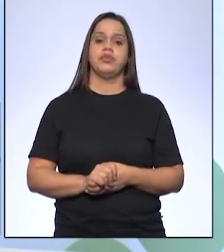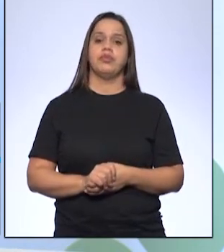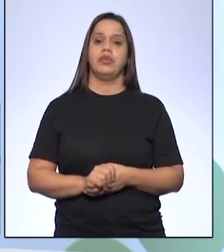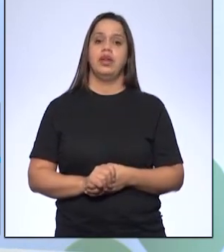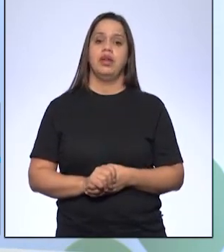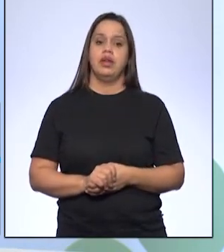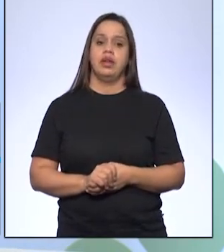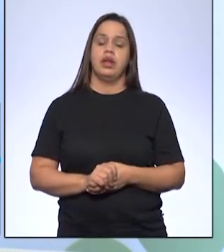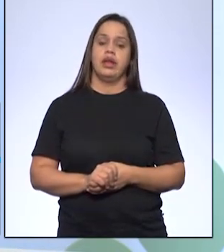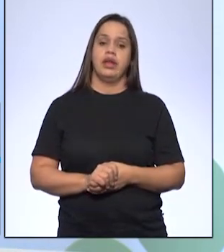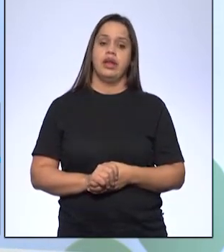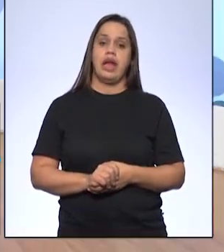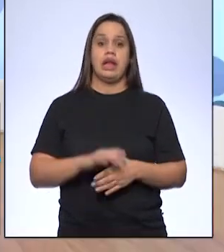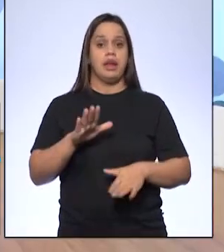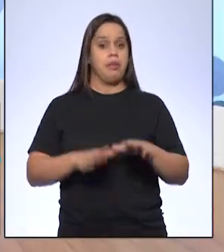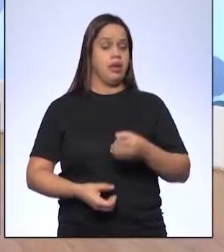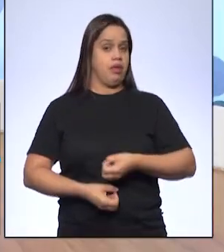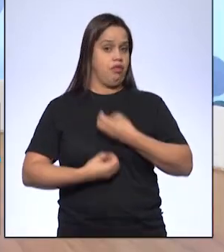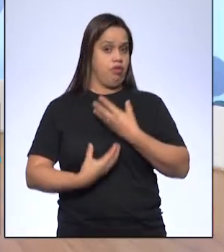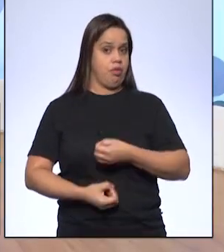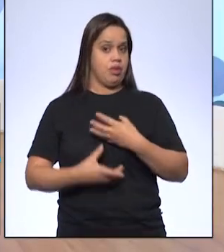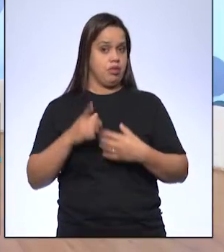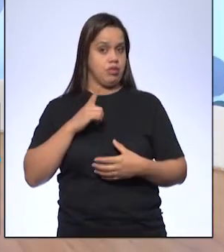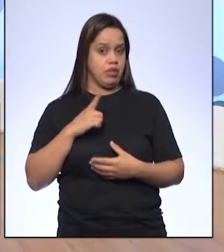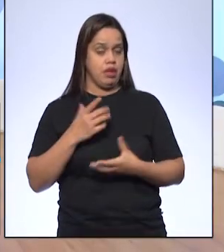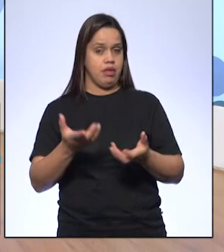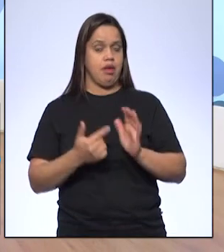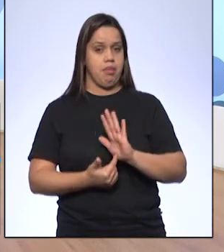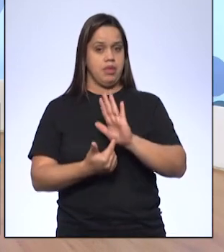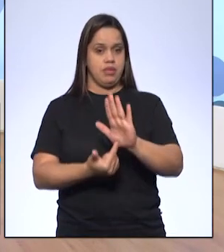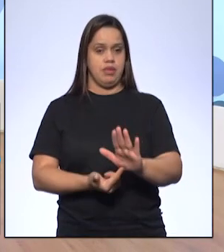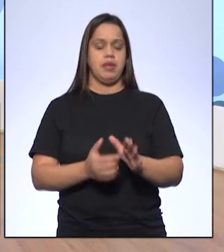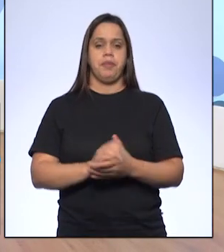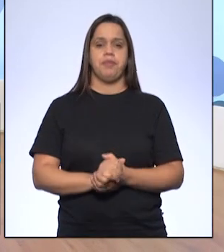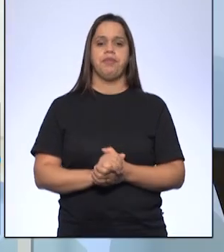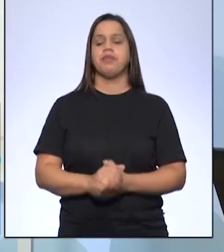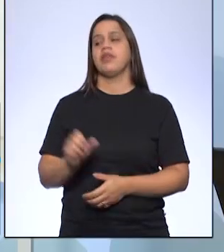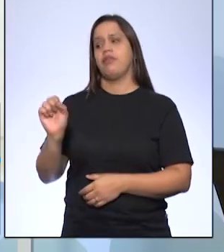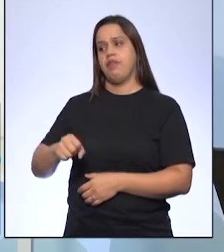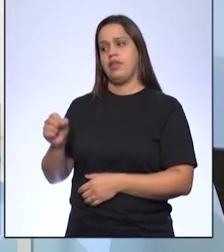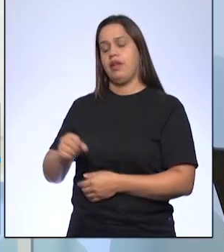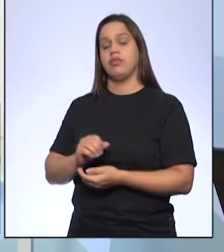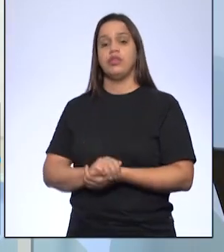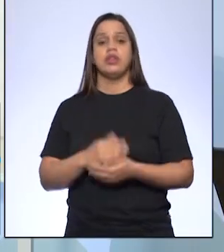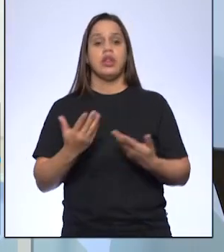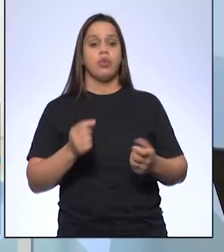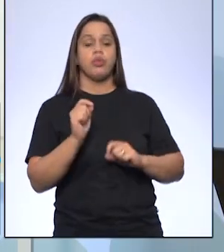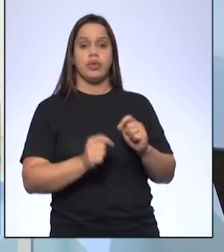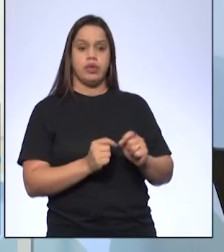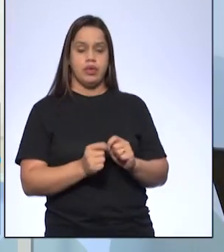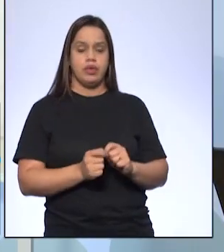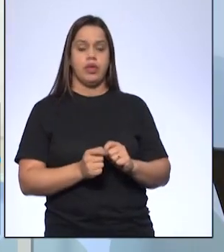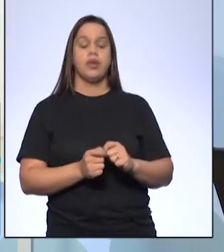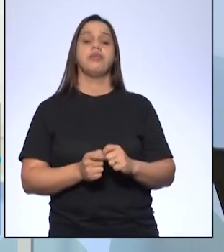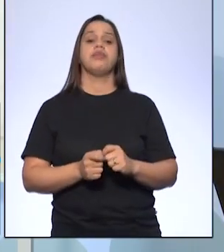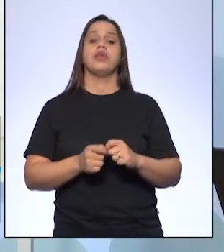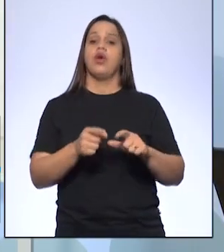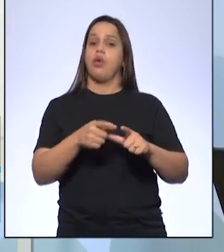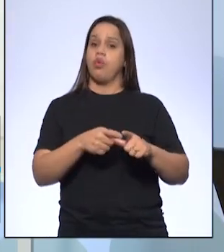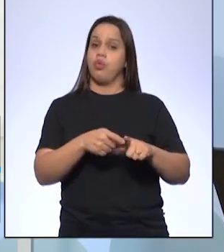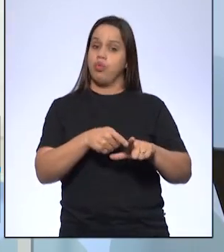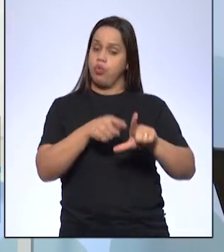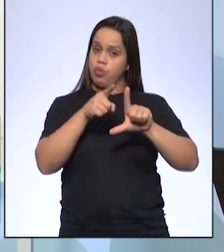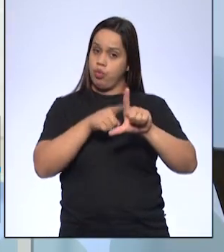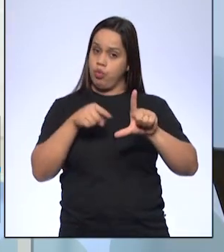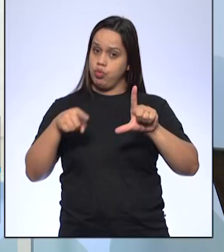dos dados, na verdade. Depende muito dos dados que eles têm, correto? Isso mesmo. Né? Então, os gráficos, geralmente, os setores, que